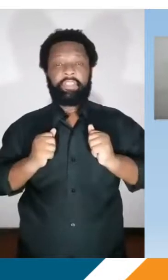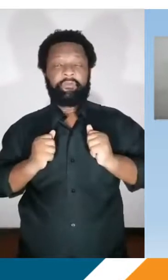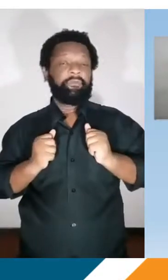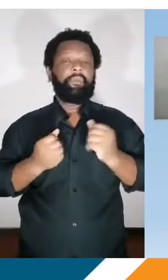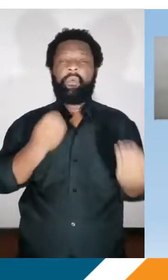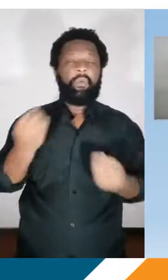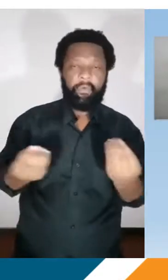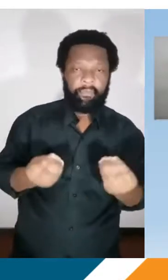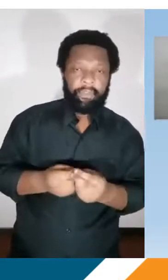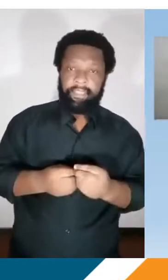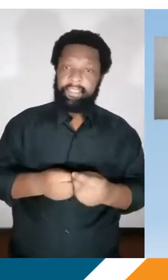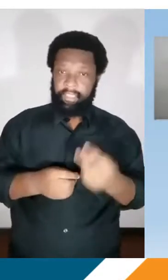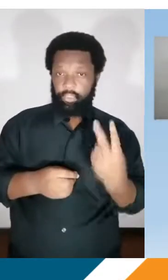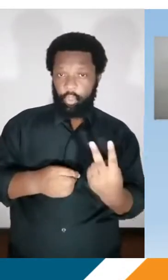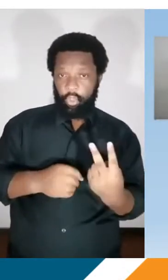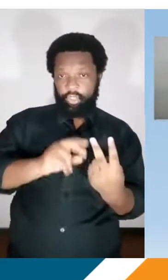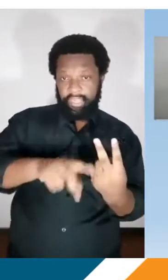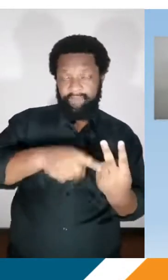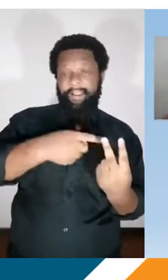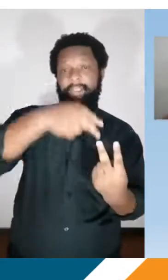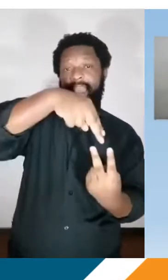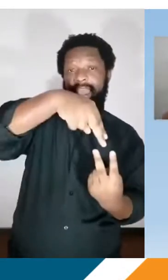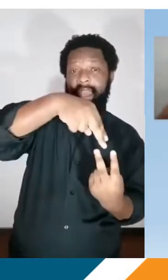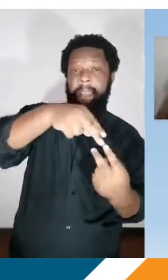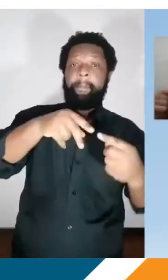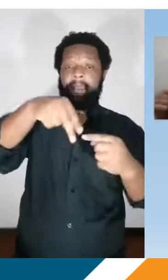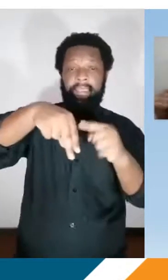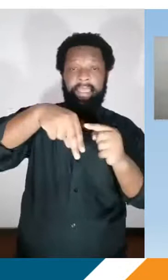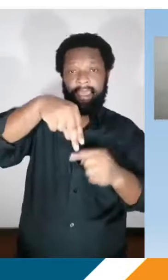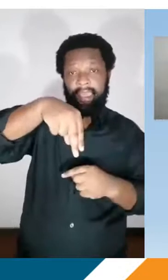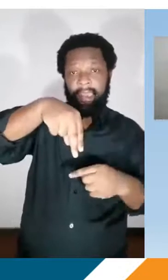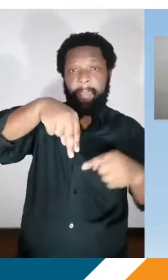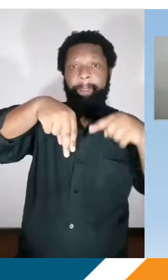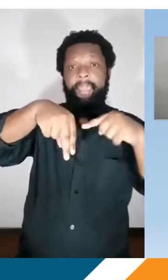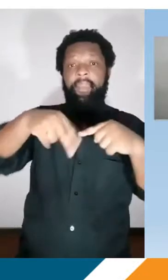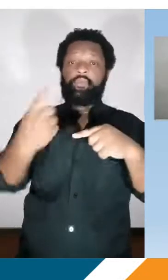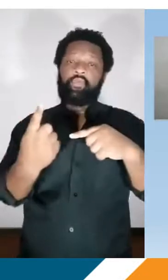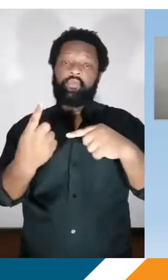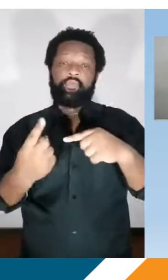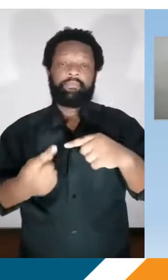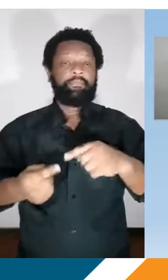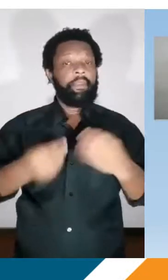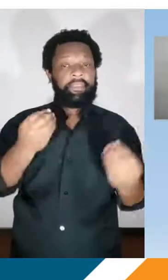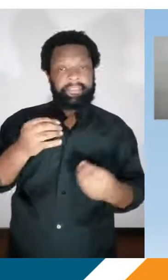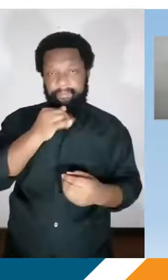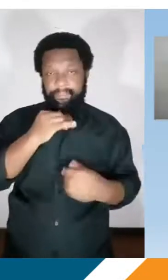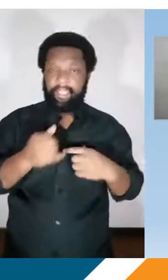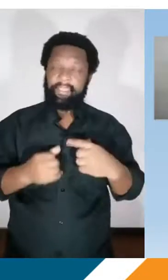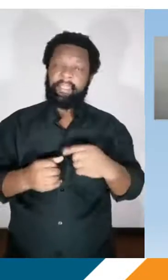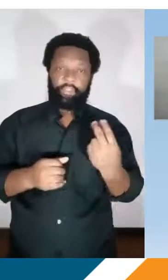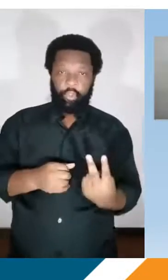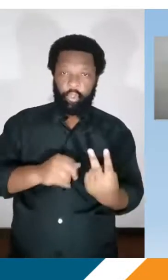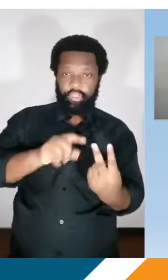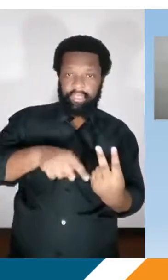ou mistura racêmica, vai se dar por 2 elevado a N menos 1. Então, como eu falei para vocês, se eu tiver um carbono quiral apenas no meu